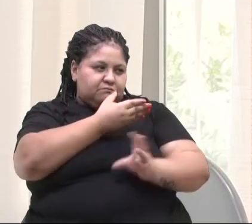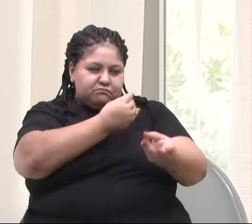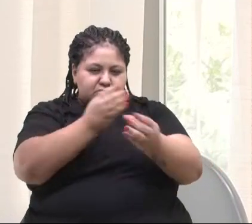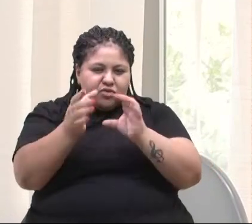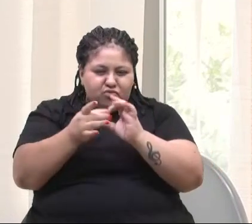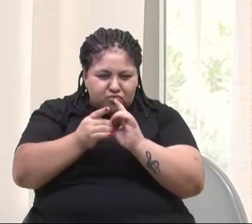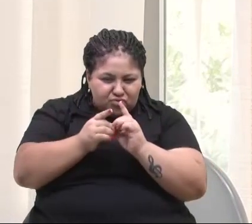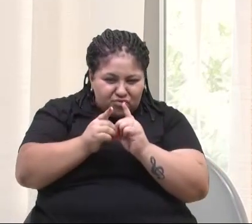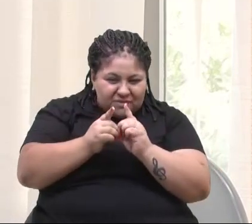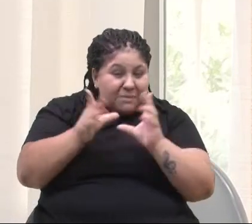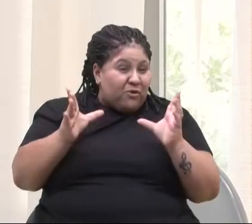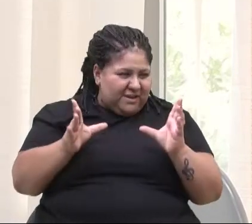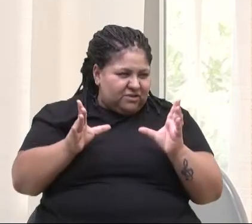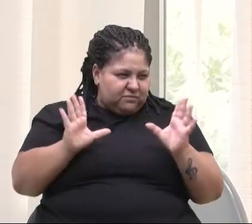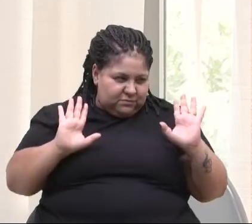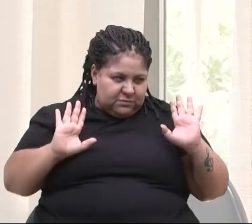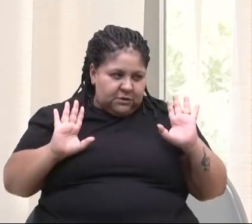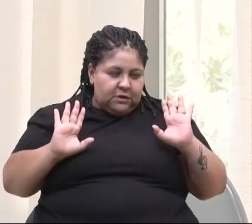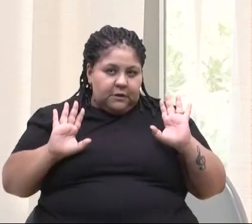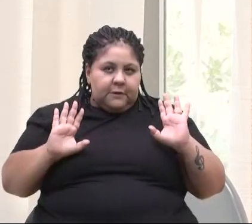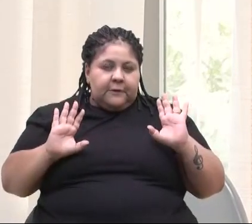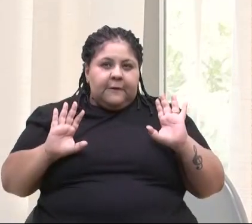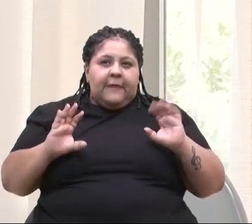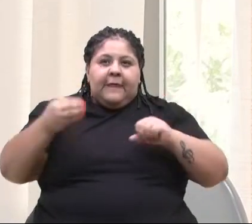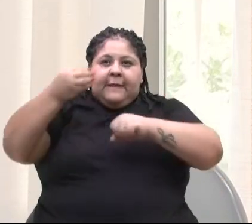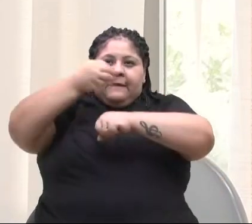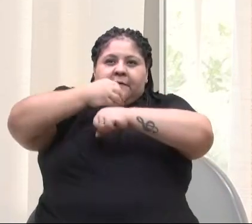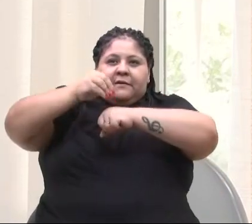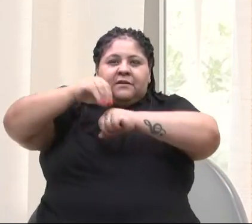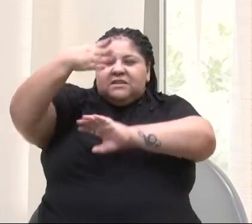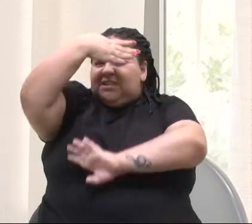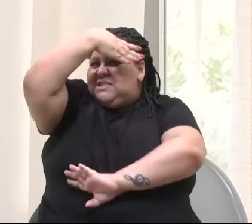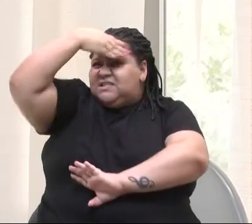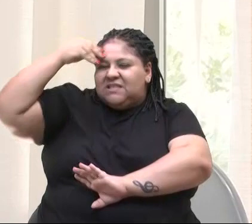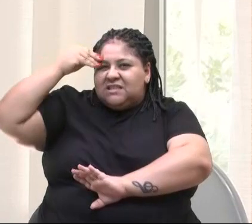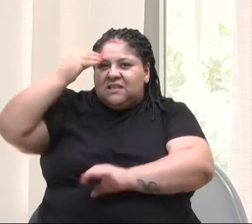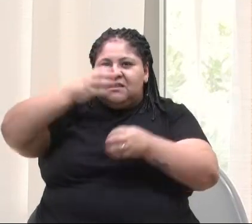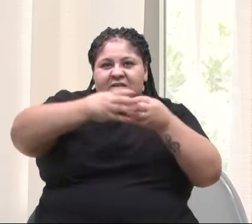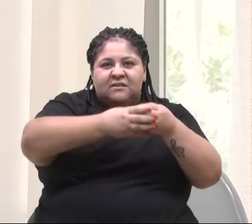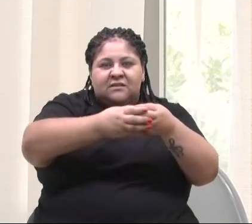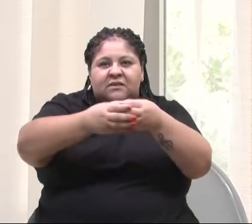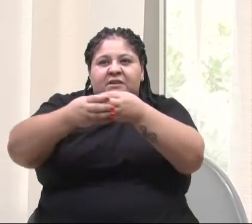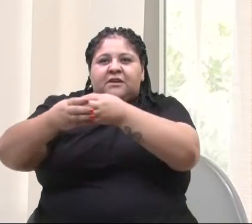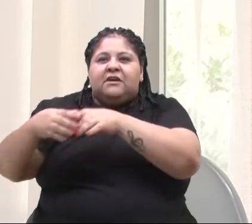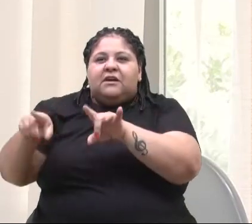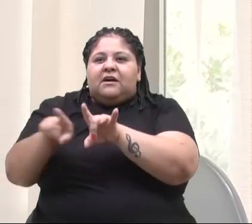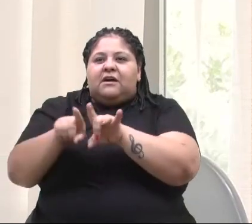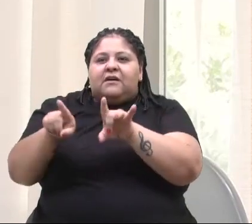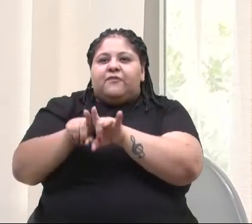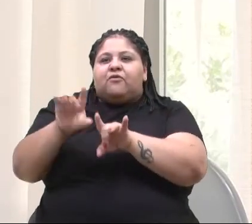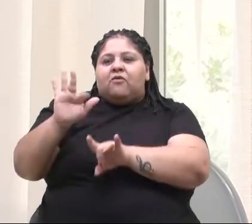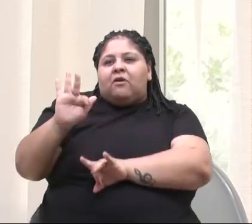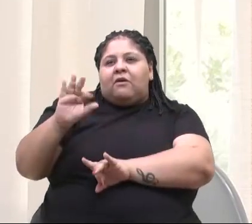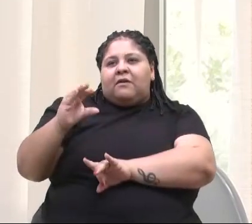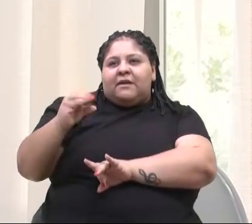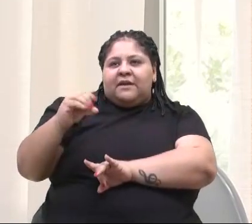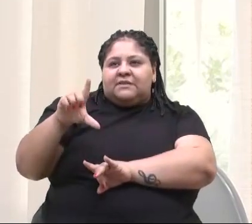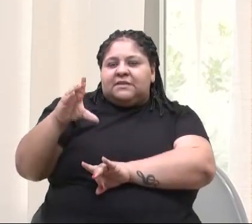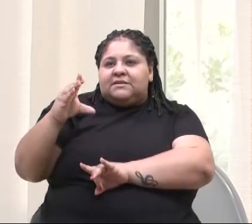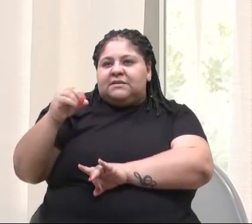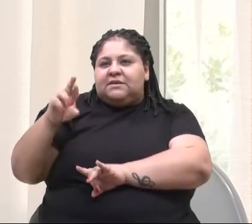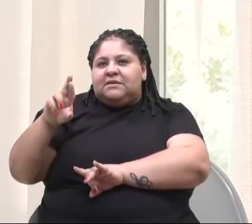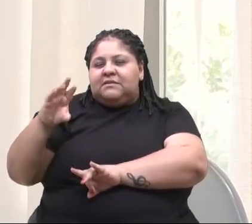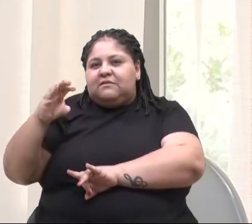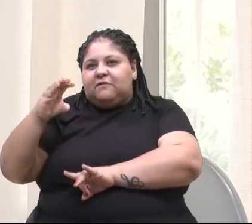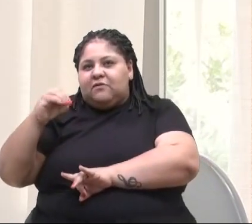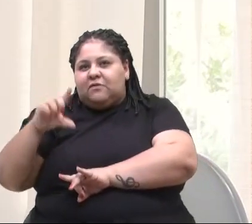democrático quanto a isso, né? Quero sugerir também que não se esqueçam aí dos grupos folclóricos italianos, poloneses, alemães, enfim,